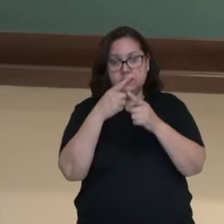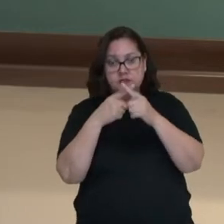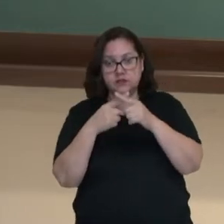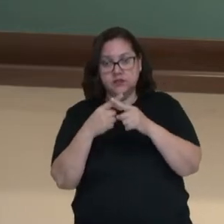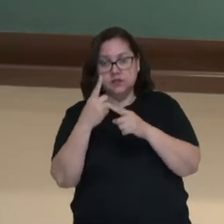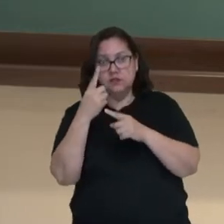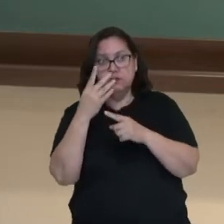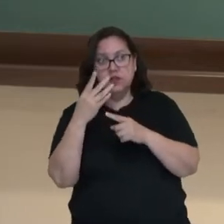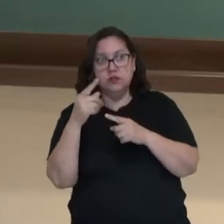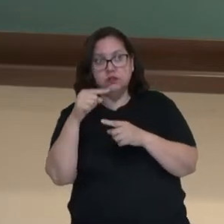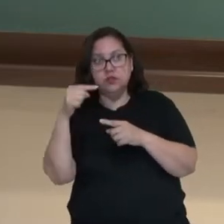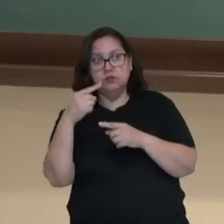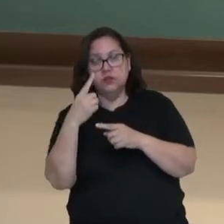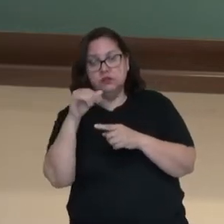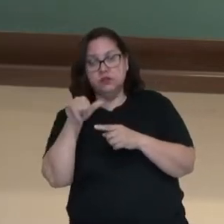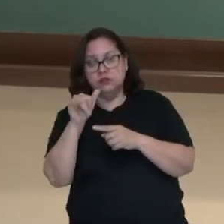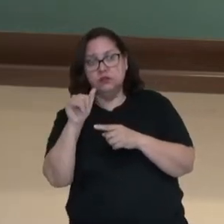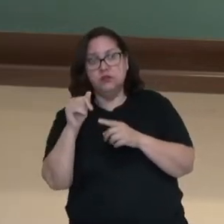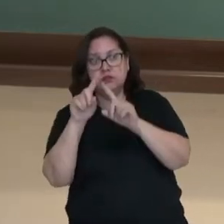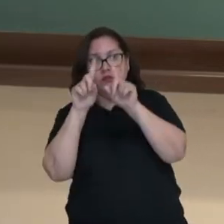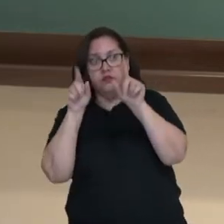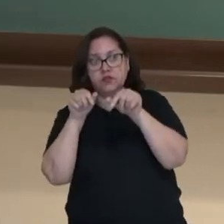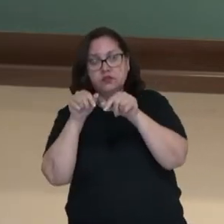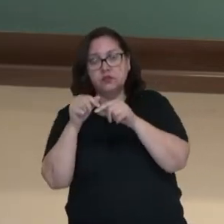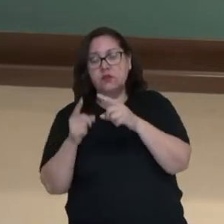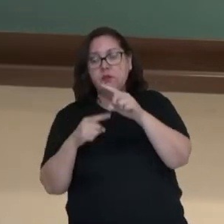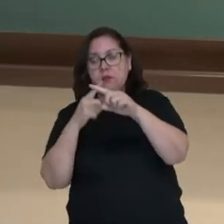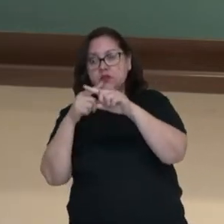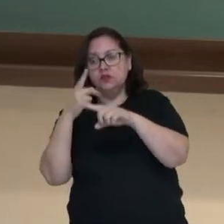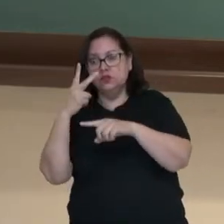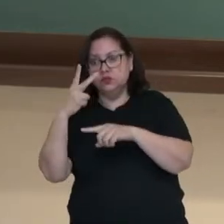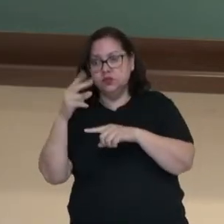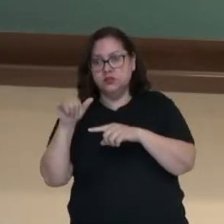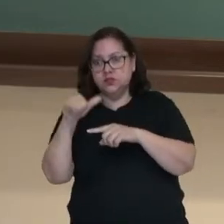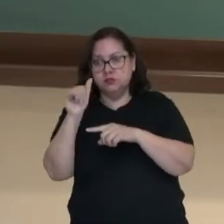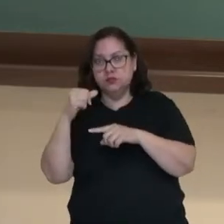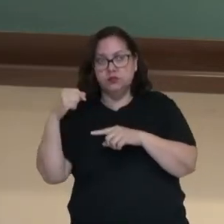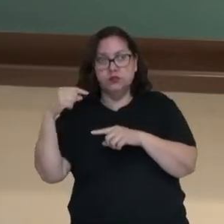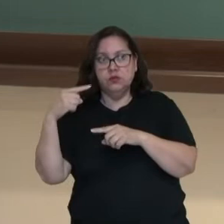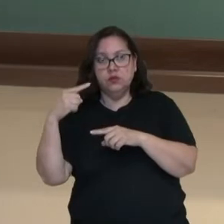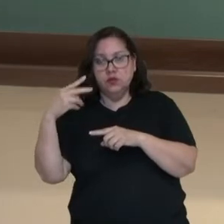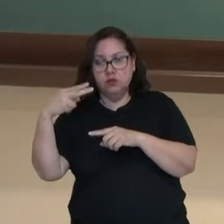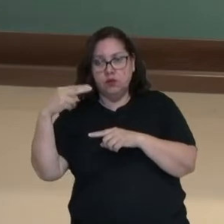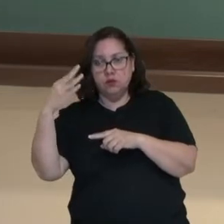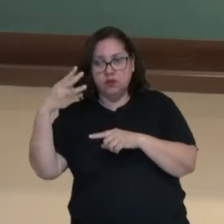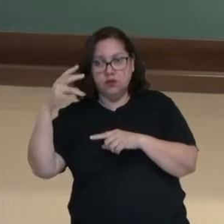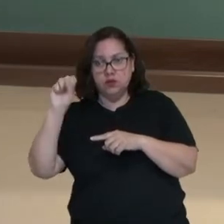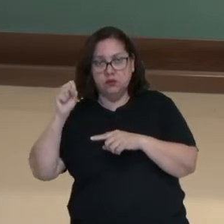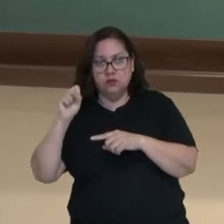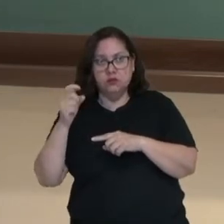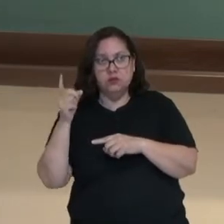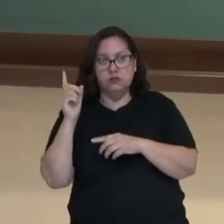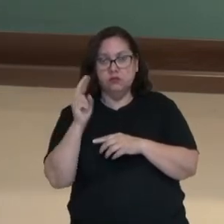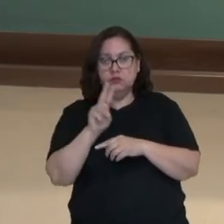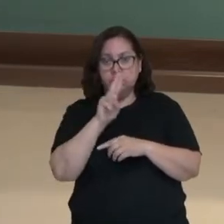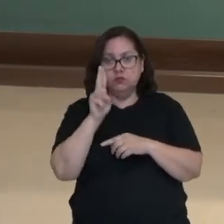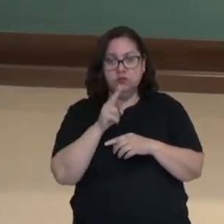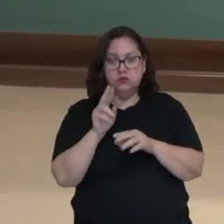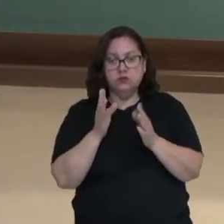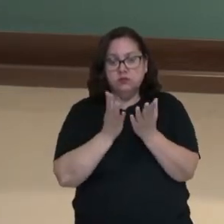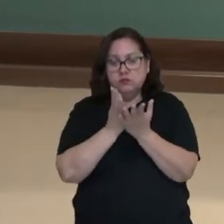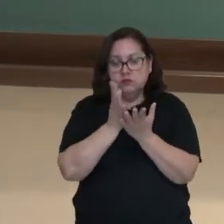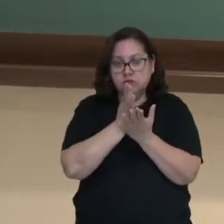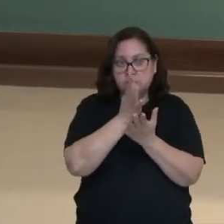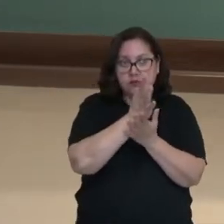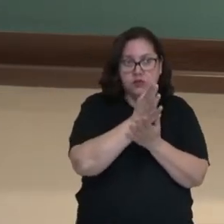vezes 14 menos y, fecha parênteses, né? Mais 2y igual a 48. Aqui eu vou usar a distributiva,